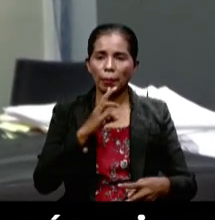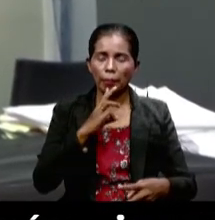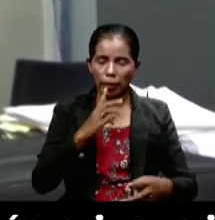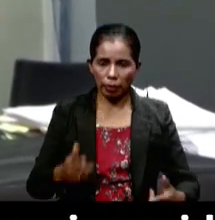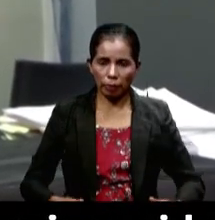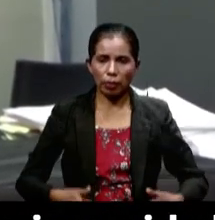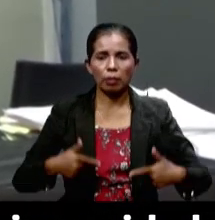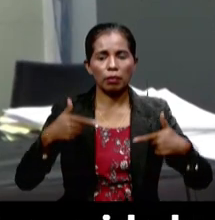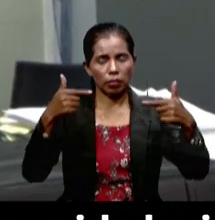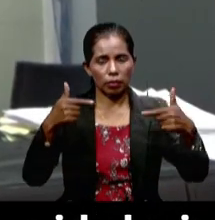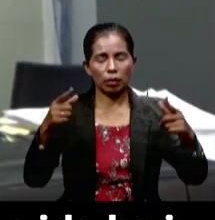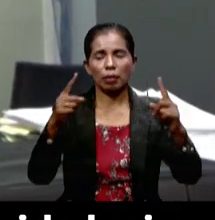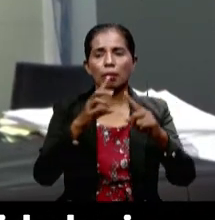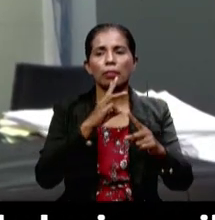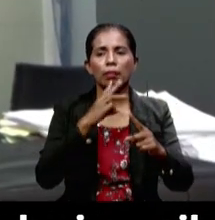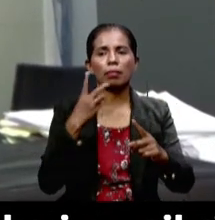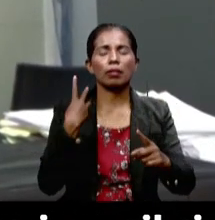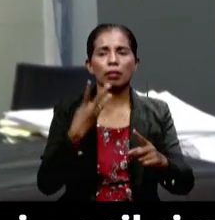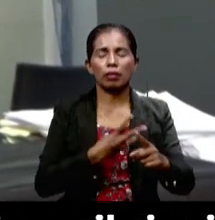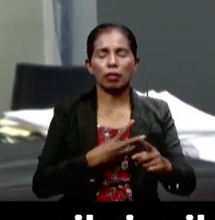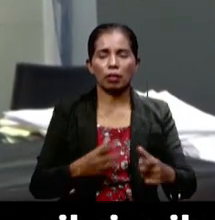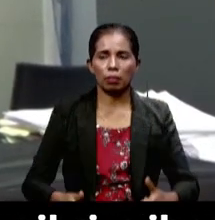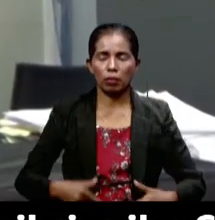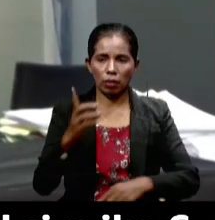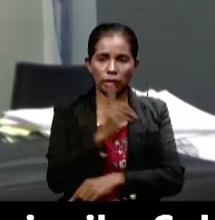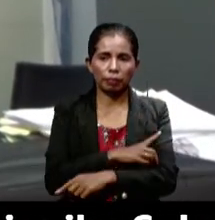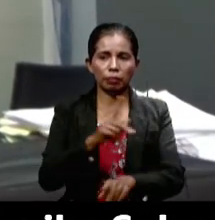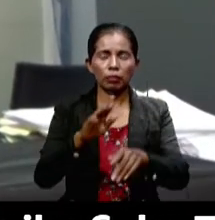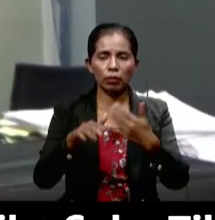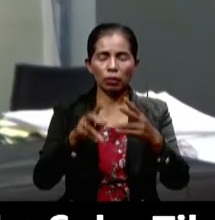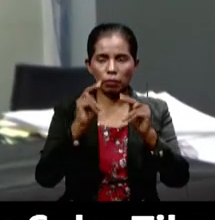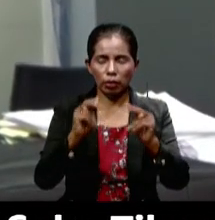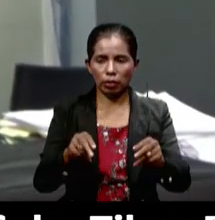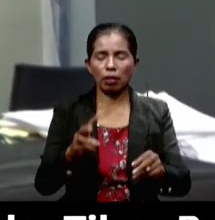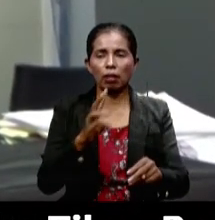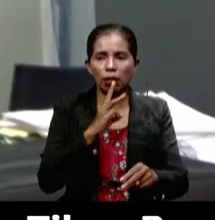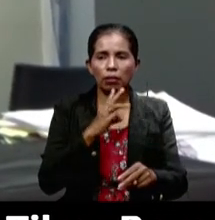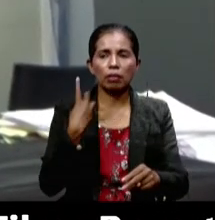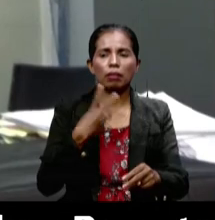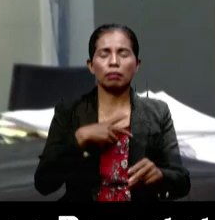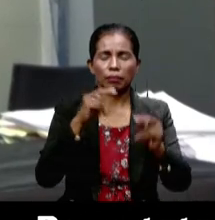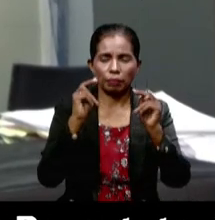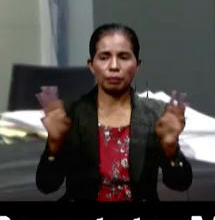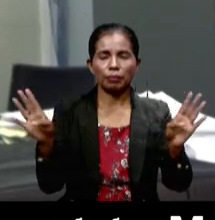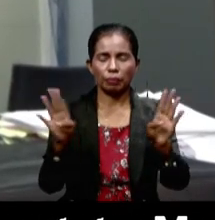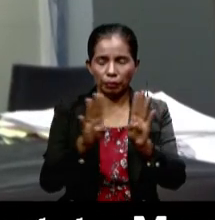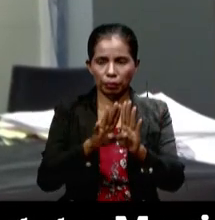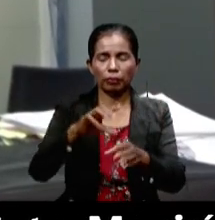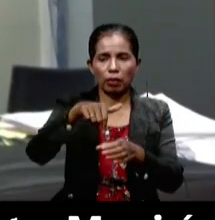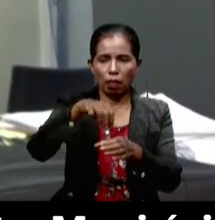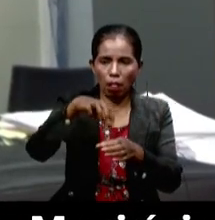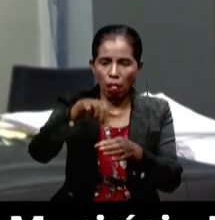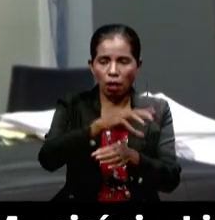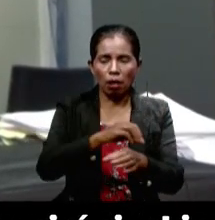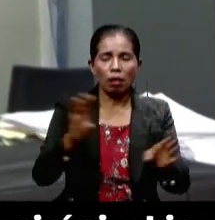mos bem ane mas que entender mores a lor lorania é mais outro precisa bem então ita precisa na tá a entender torneiras tá a